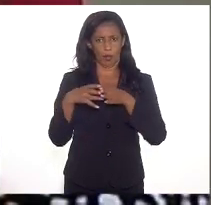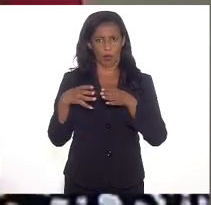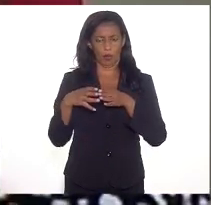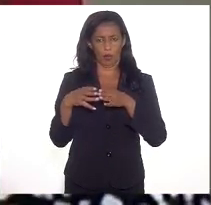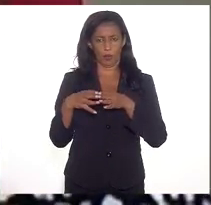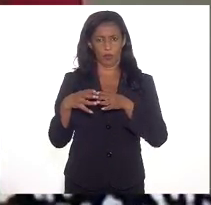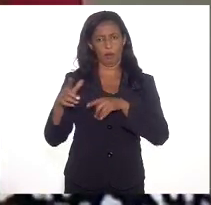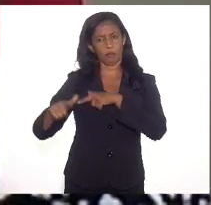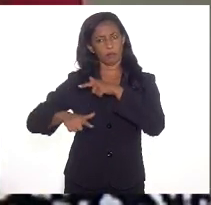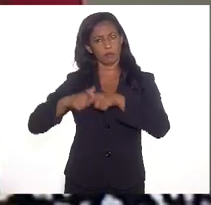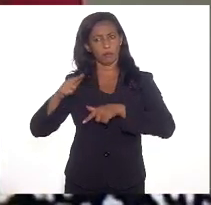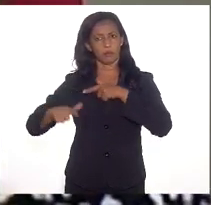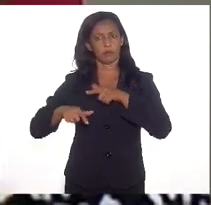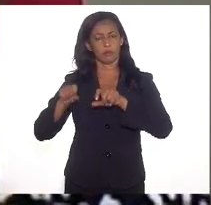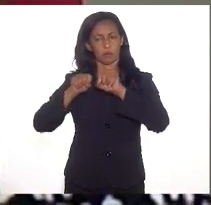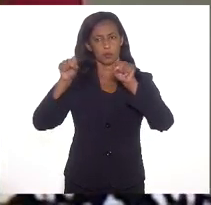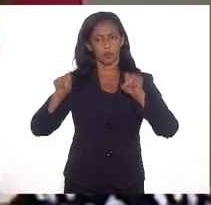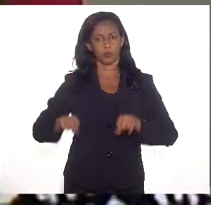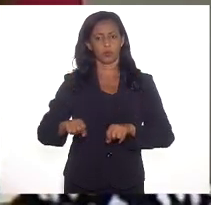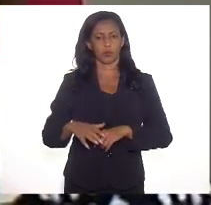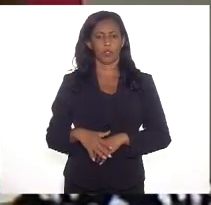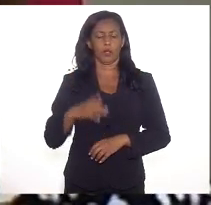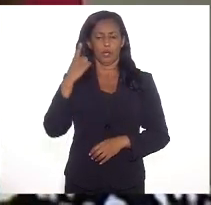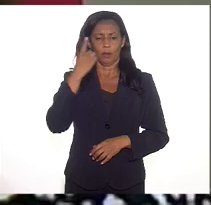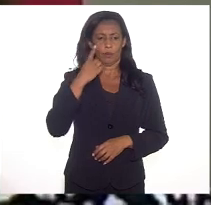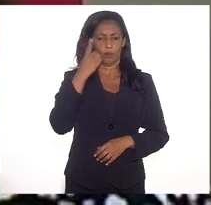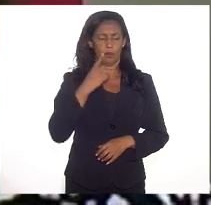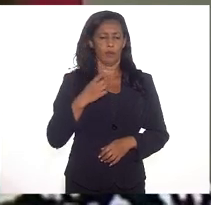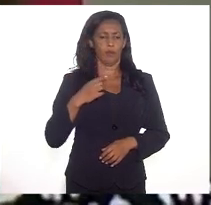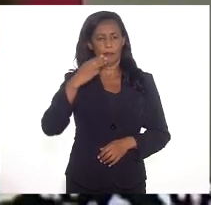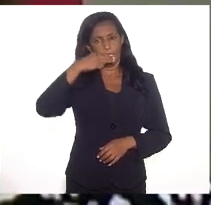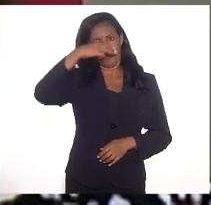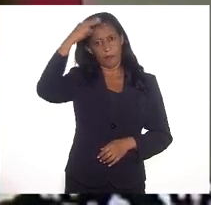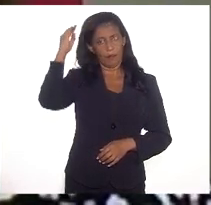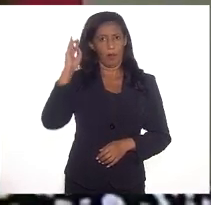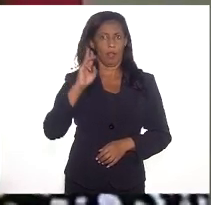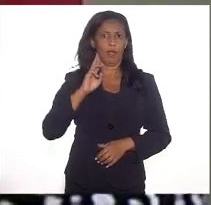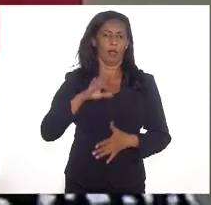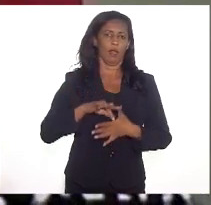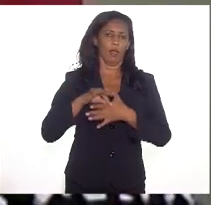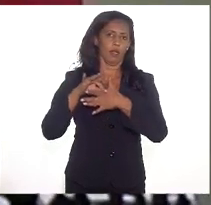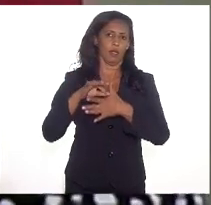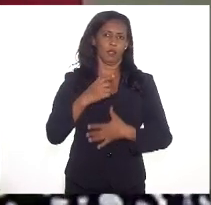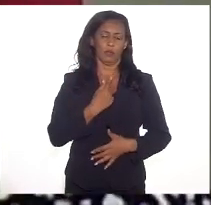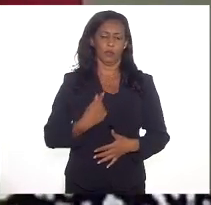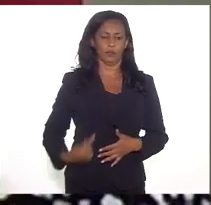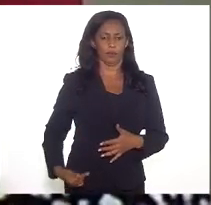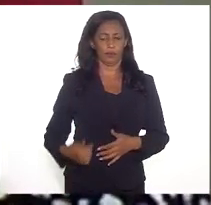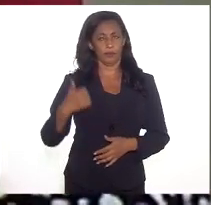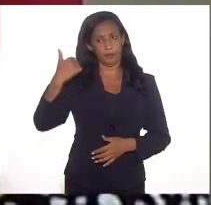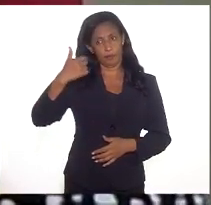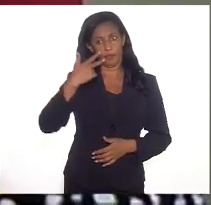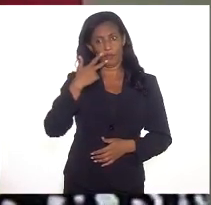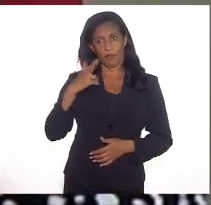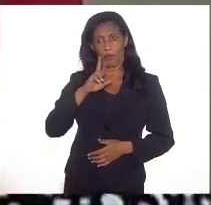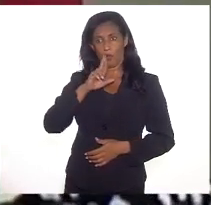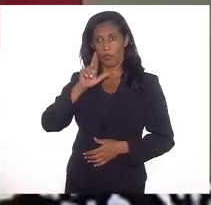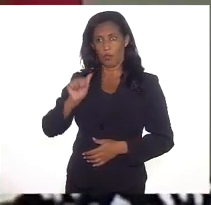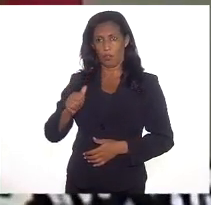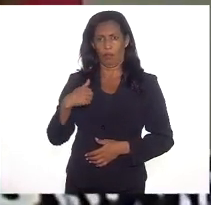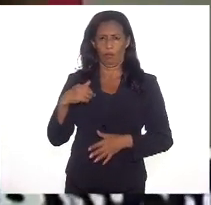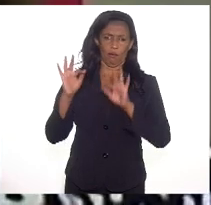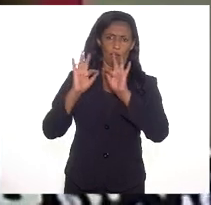Servidores Públicos, e a presença do deputado Márcio Pacheco, líder do governo. Primeiro, dizer ao deputado Rodrigo Amorim que é com